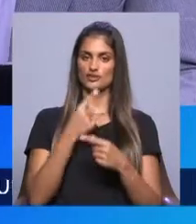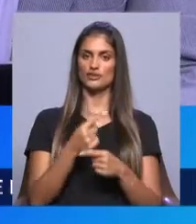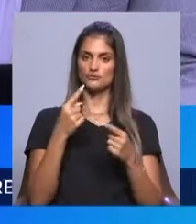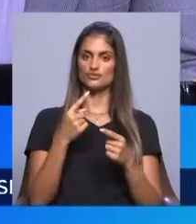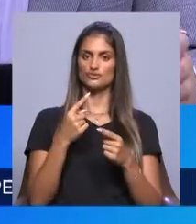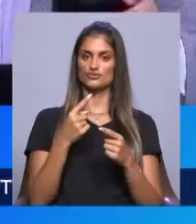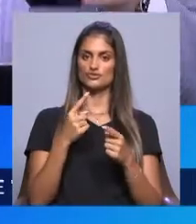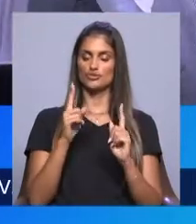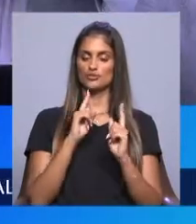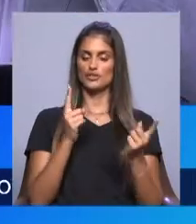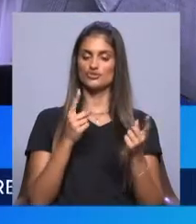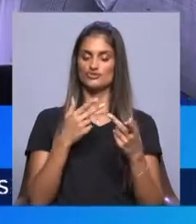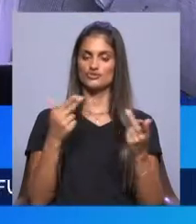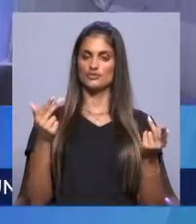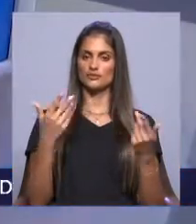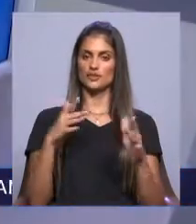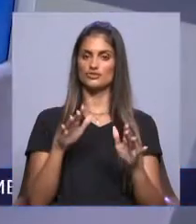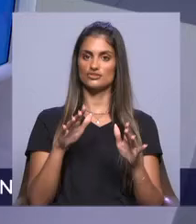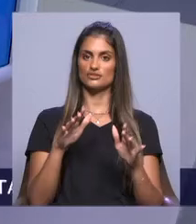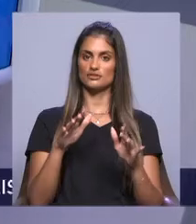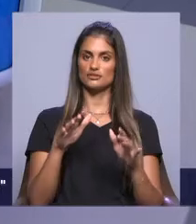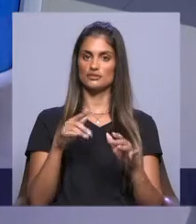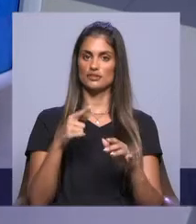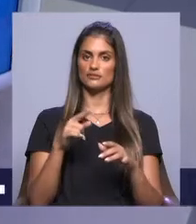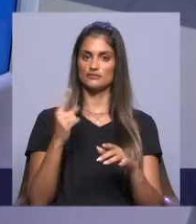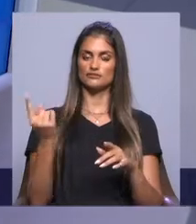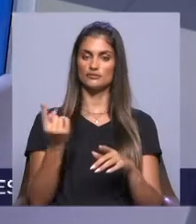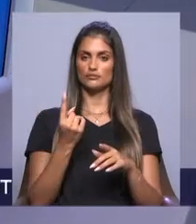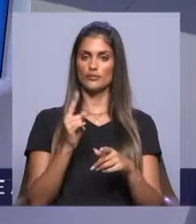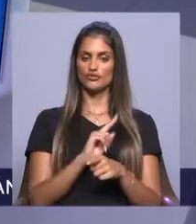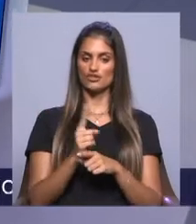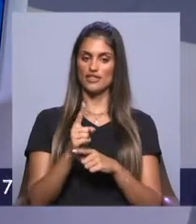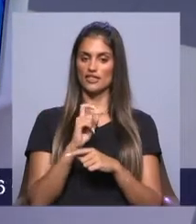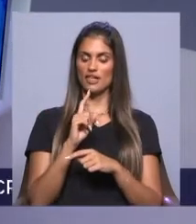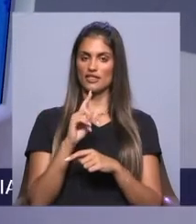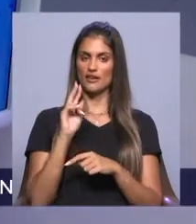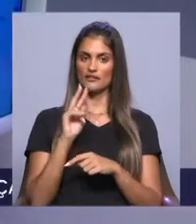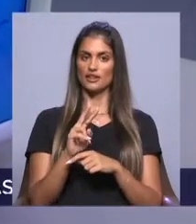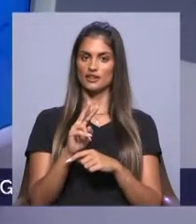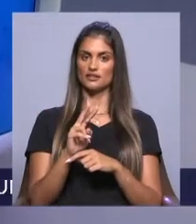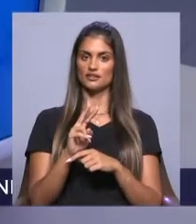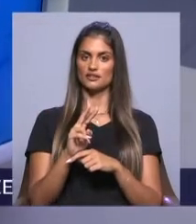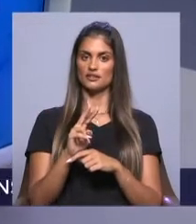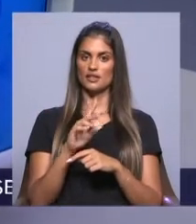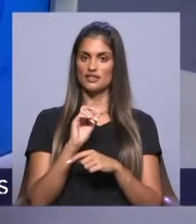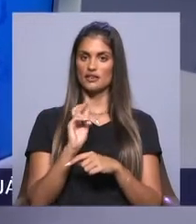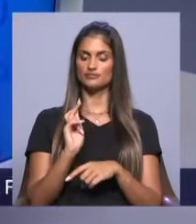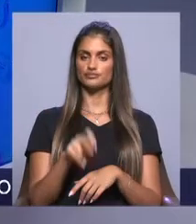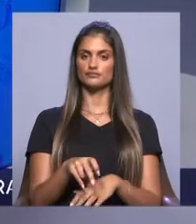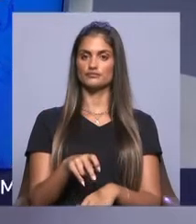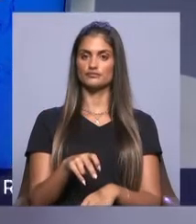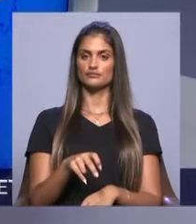imensos mistérios. Mas eles chegaram a uma velocidade mesmo? Conseguem medir a velocidade? Eles conseguiram chegar a